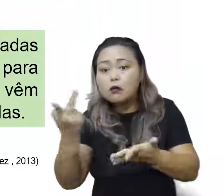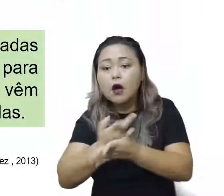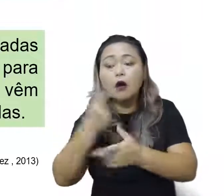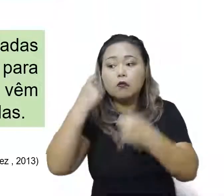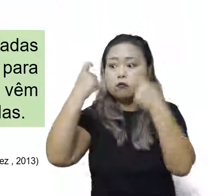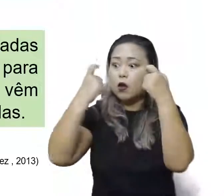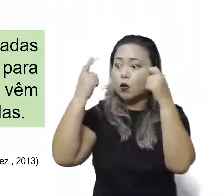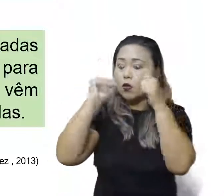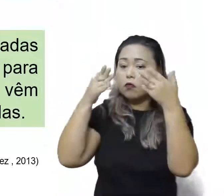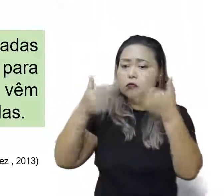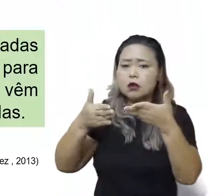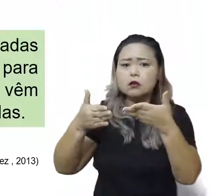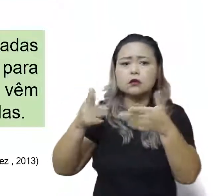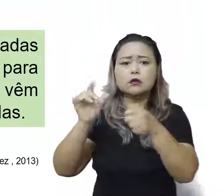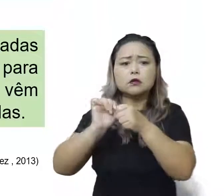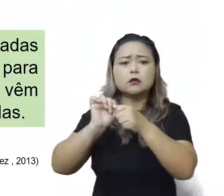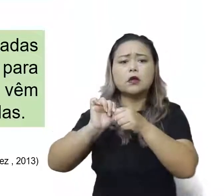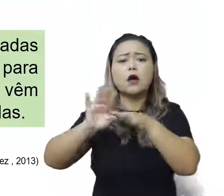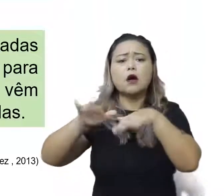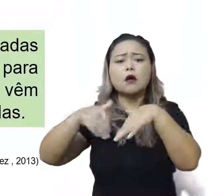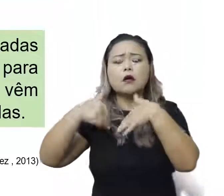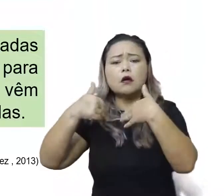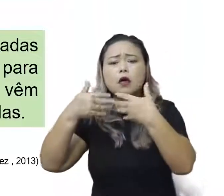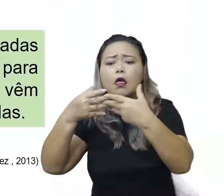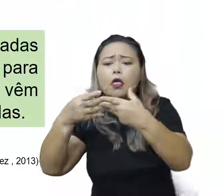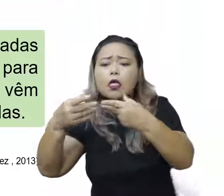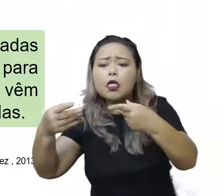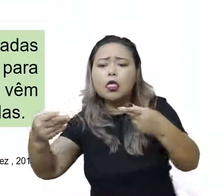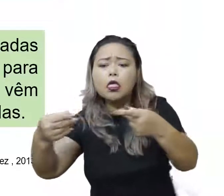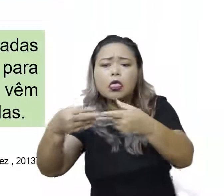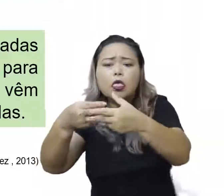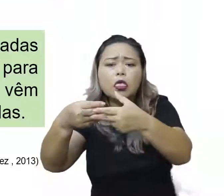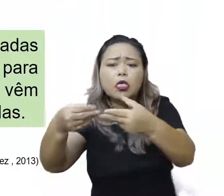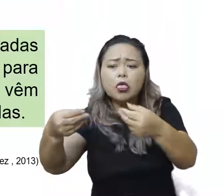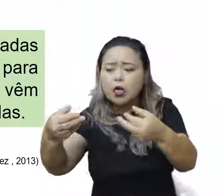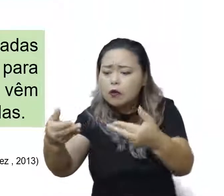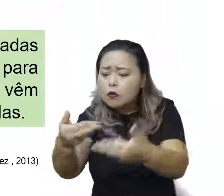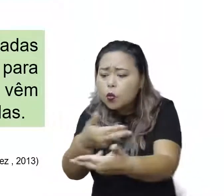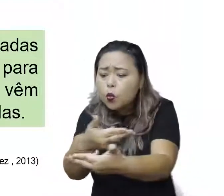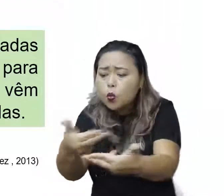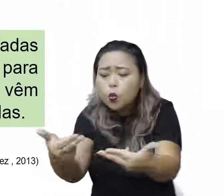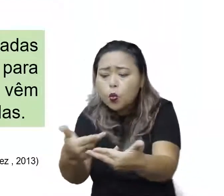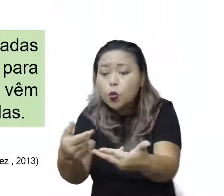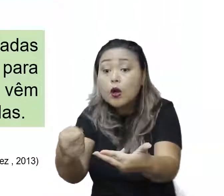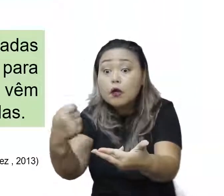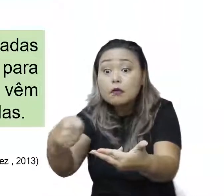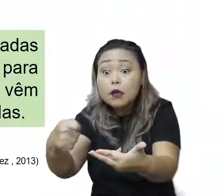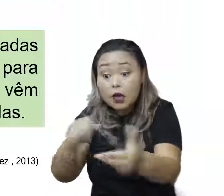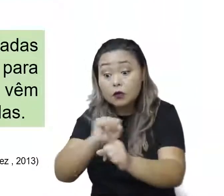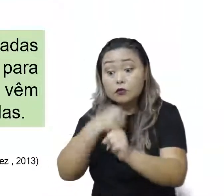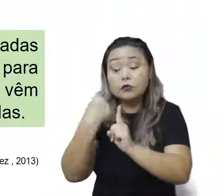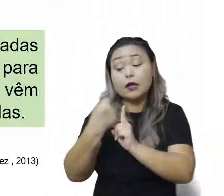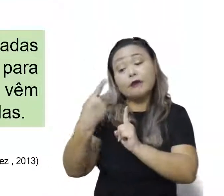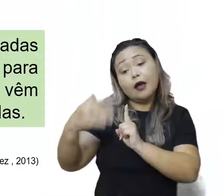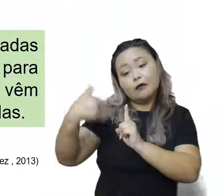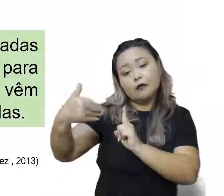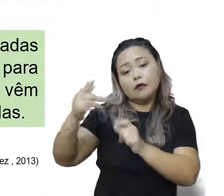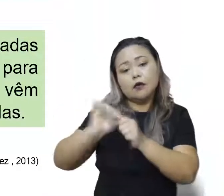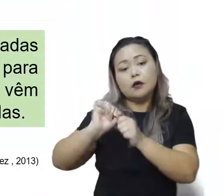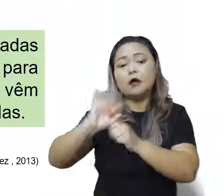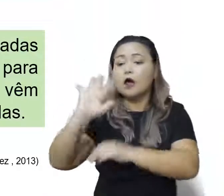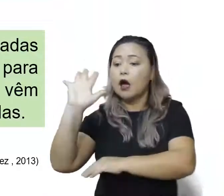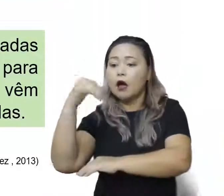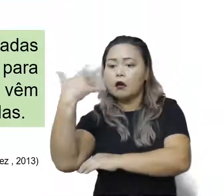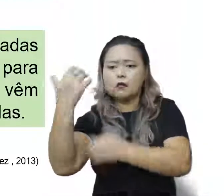relação à exaustão e, claro, a escassez de recursos imprescindíveis da sociedade. Os desmatamentos e